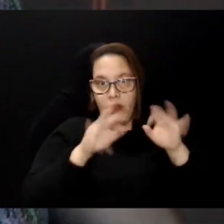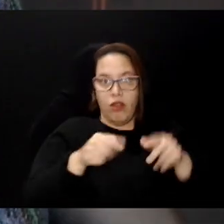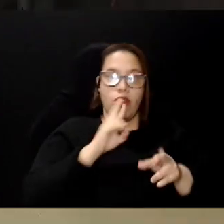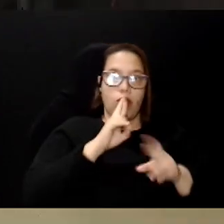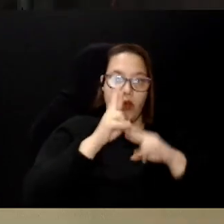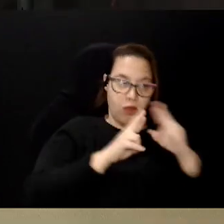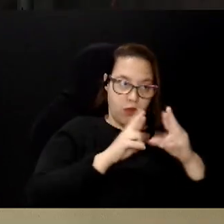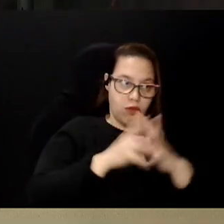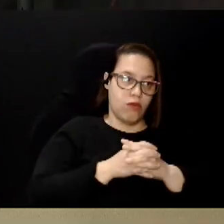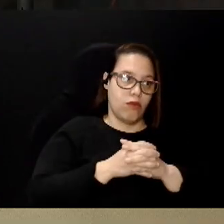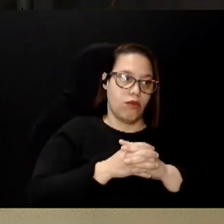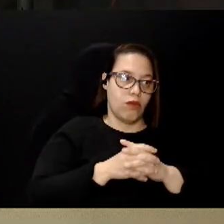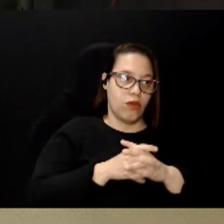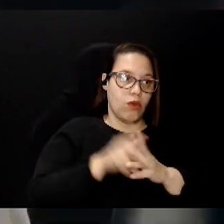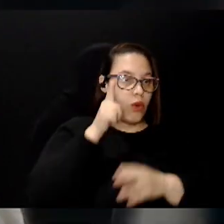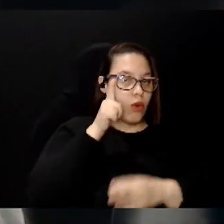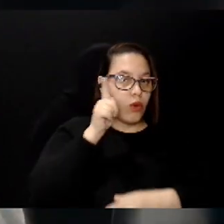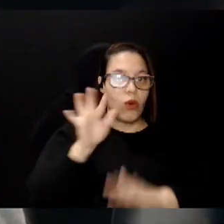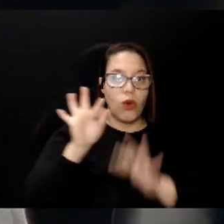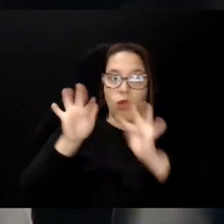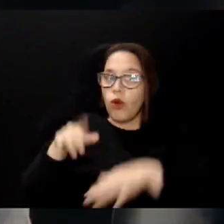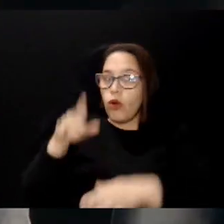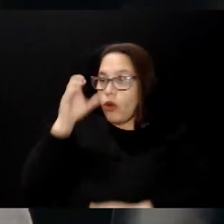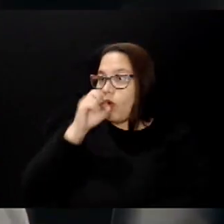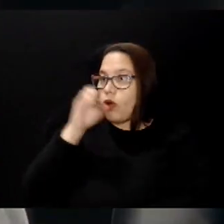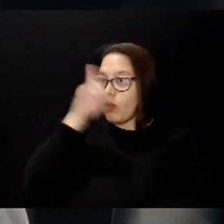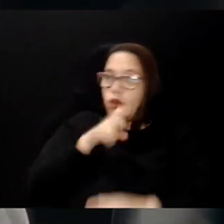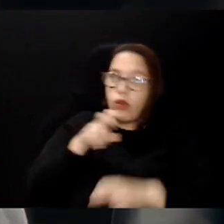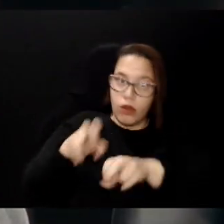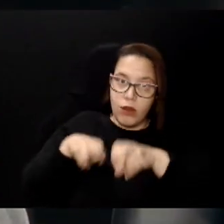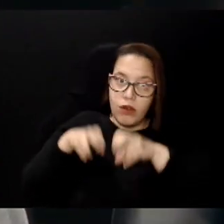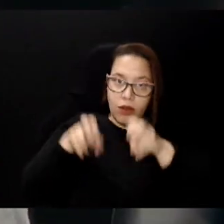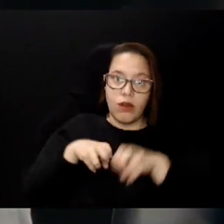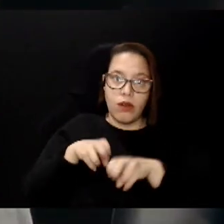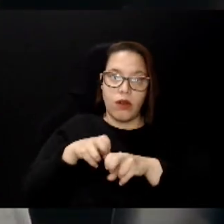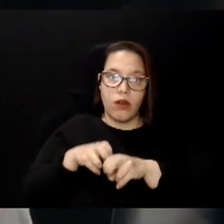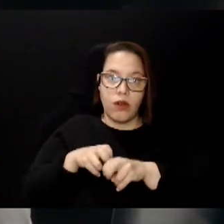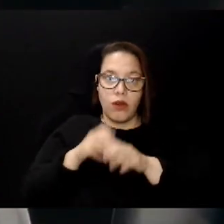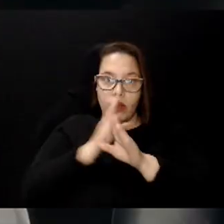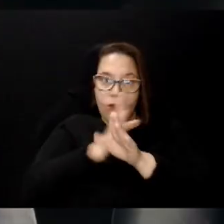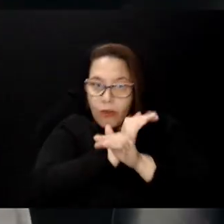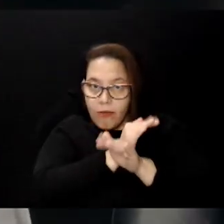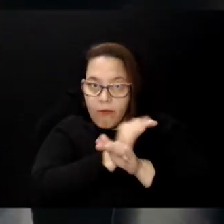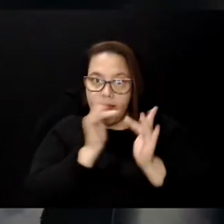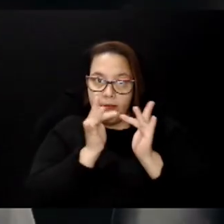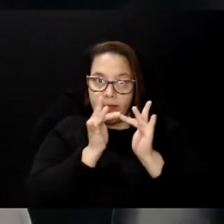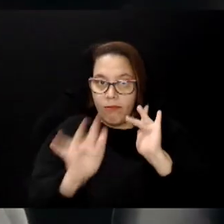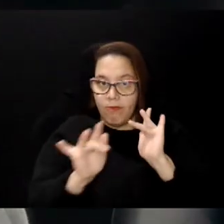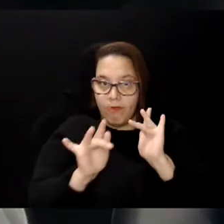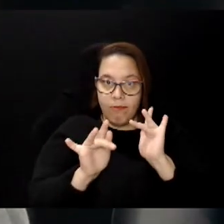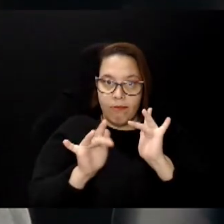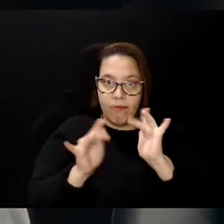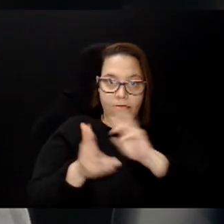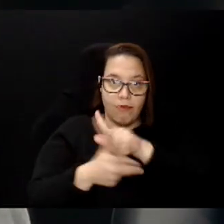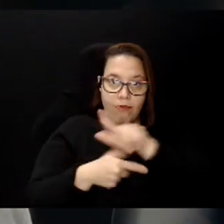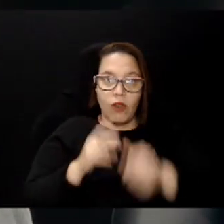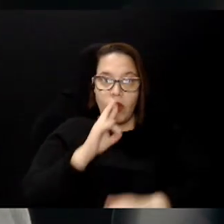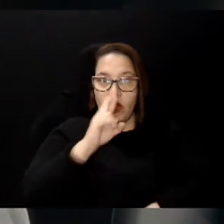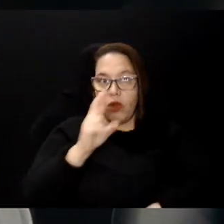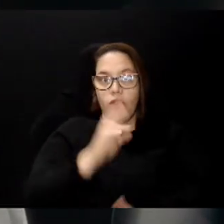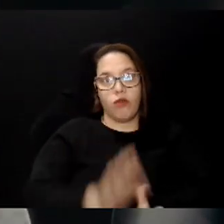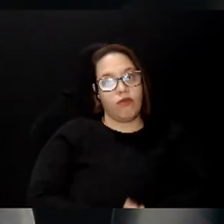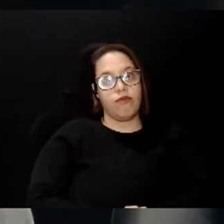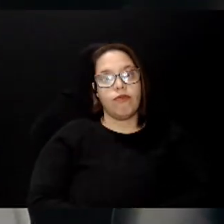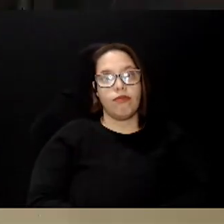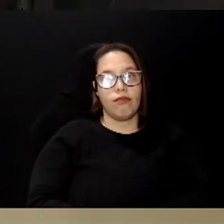consegue passar um final de semana na fazenda Exato. e ficar completamente desconectado do mundo? Isso vai te responder muita coisa. Uau!